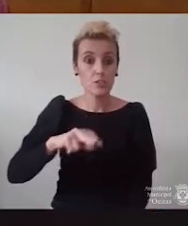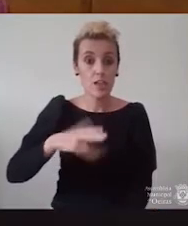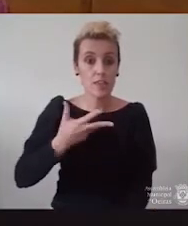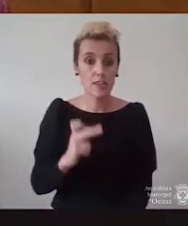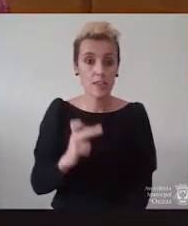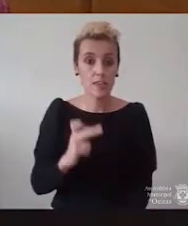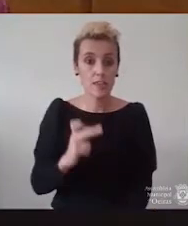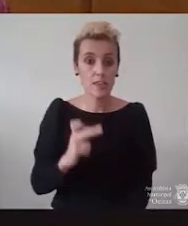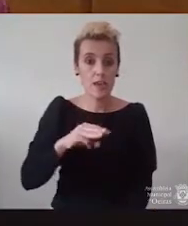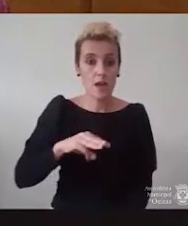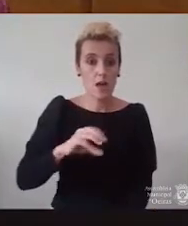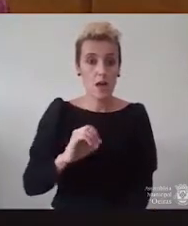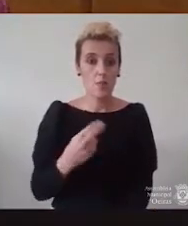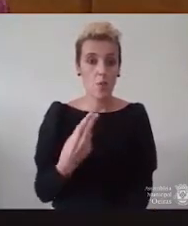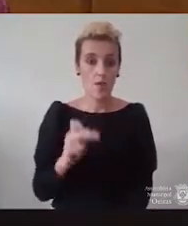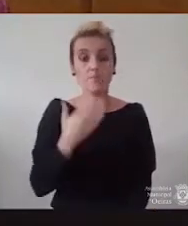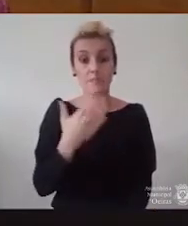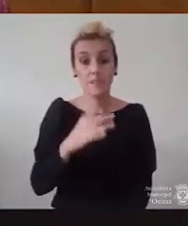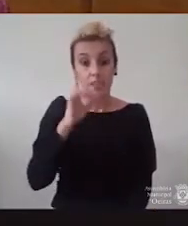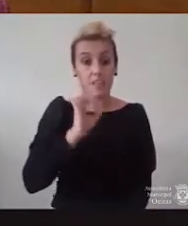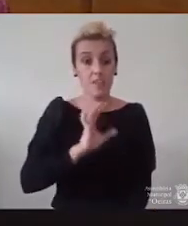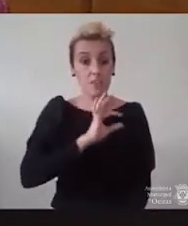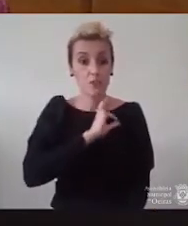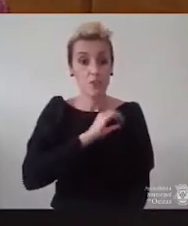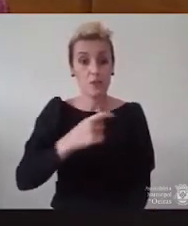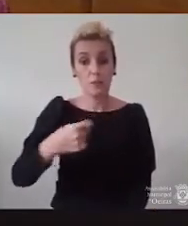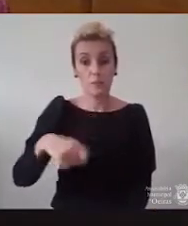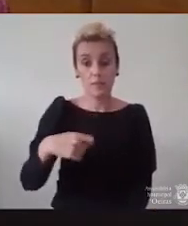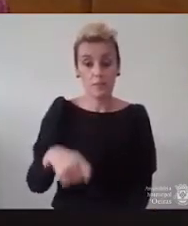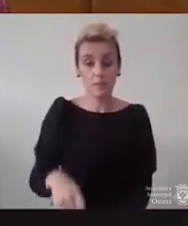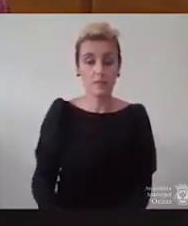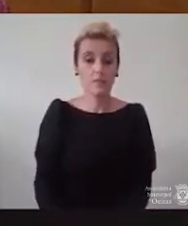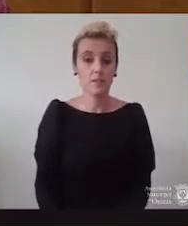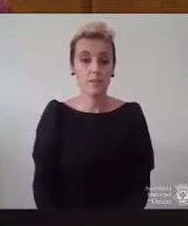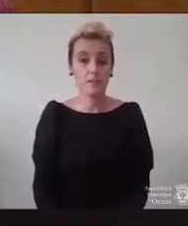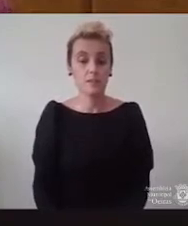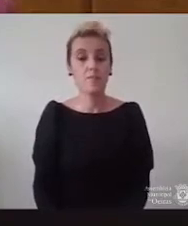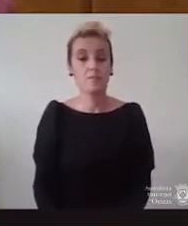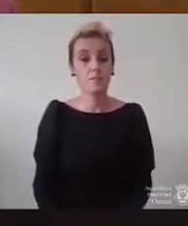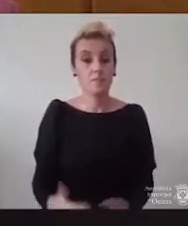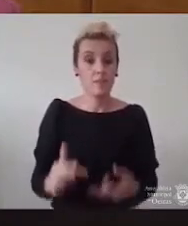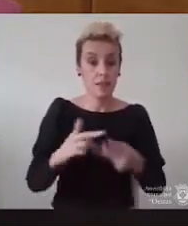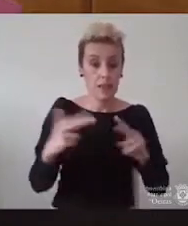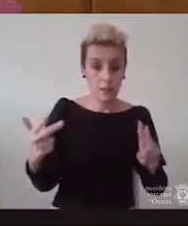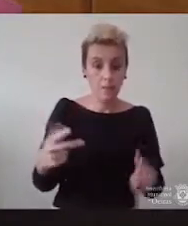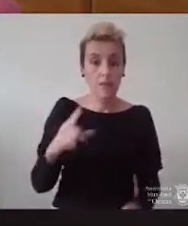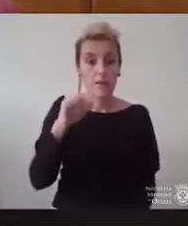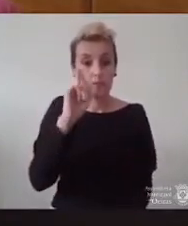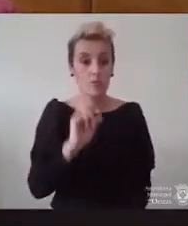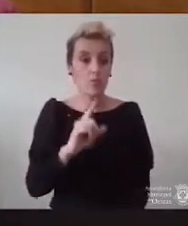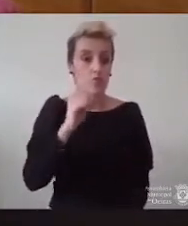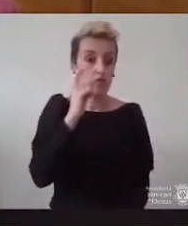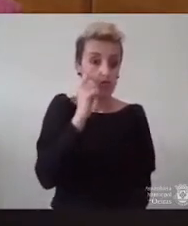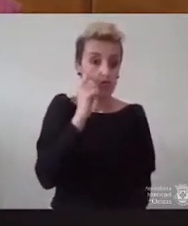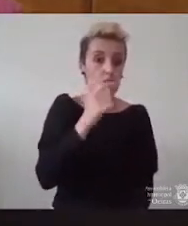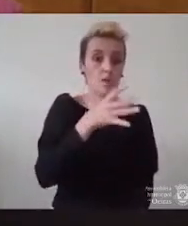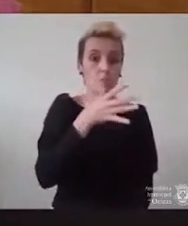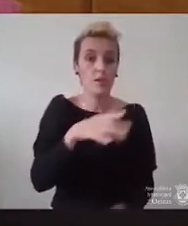Muito obrigada, Sra. Presidente, Sr. Vice-Presidente, Executivo, Sras. E Srs. Deputados. Antes de iniciar,